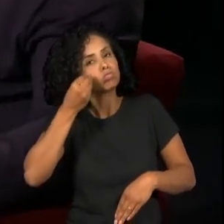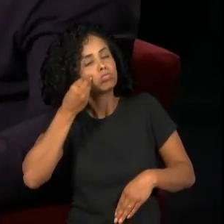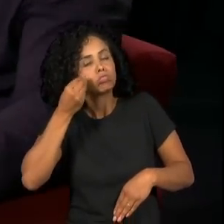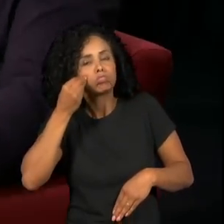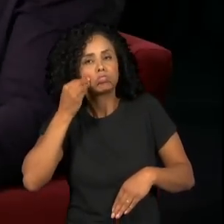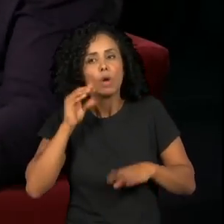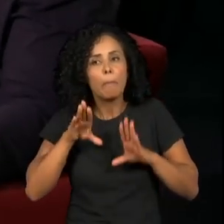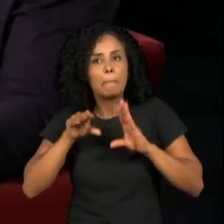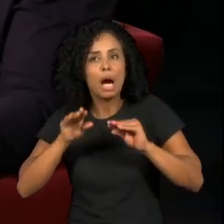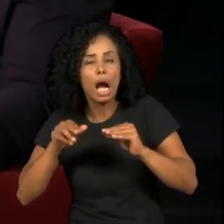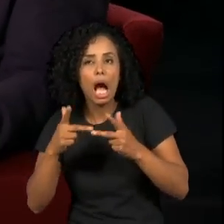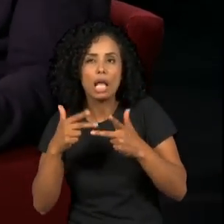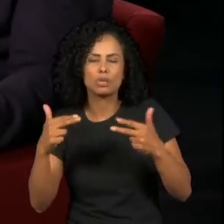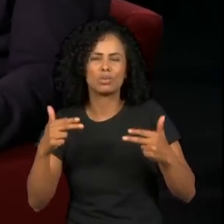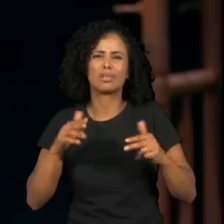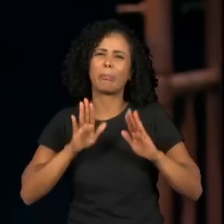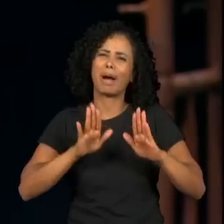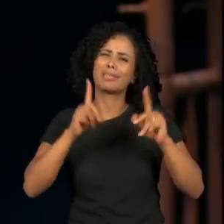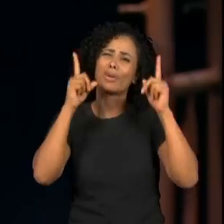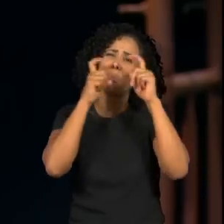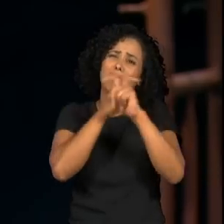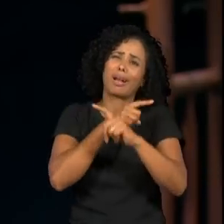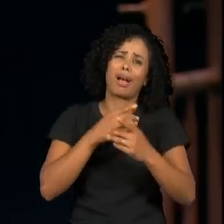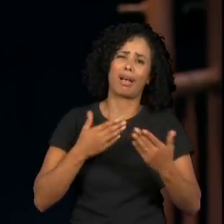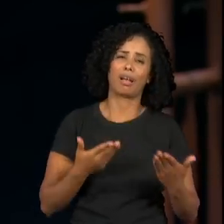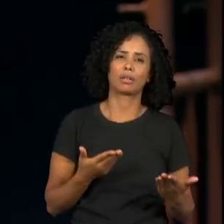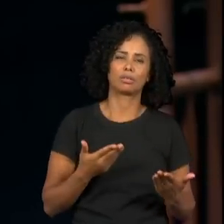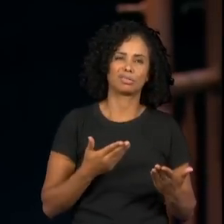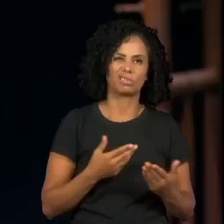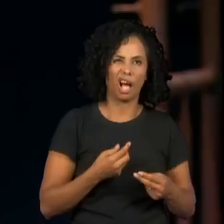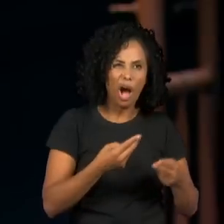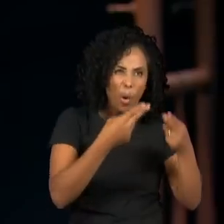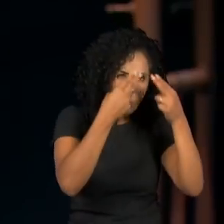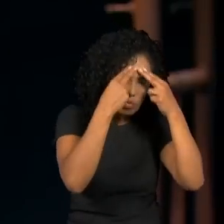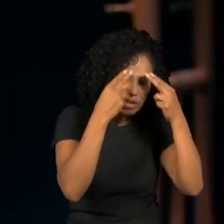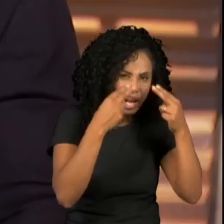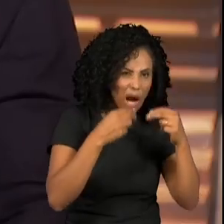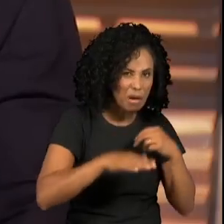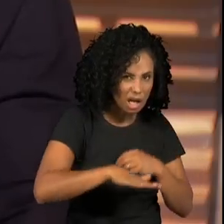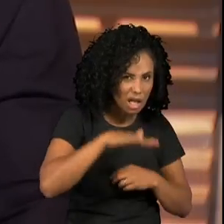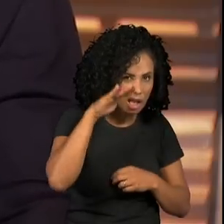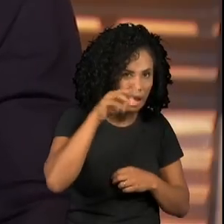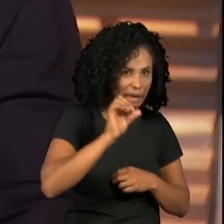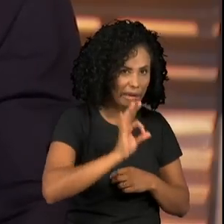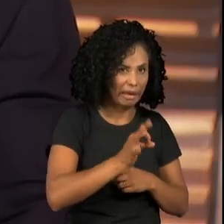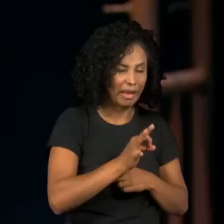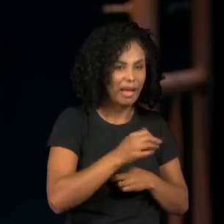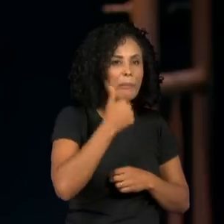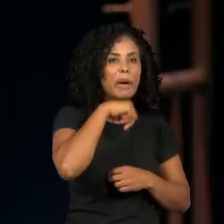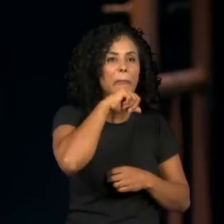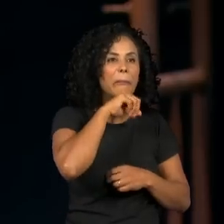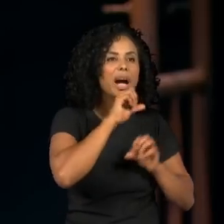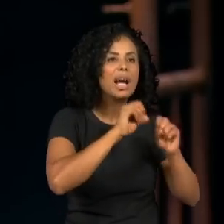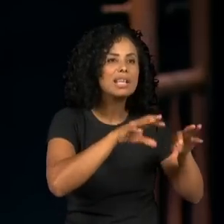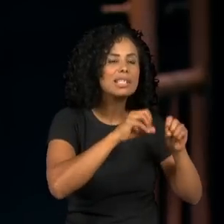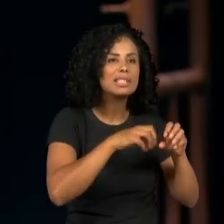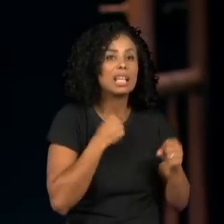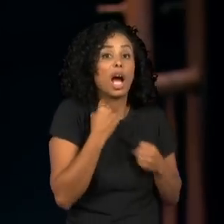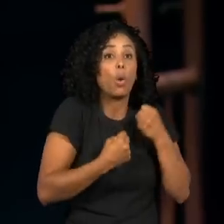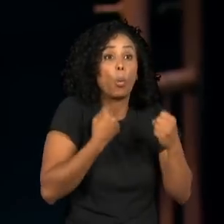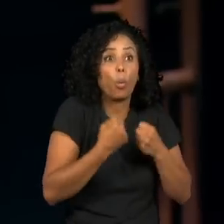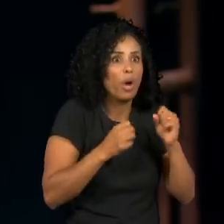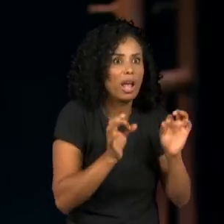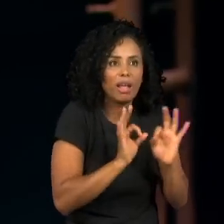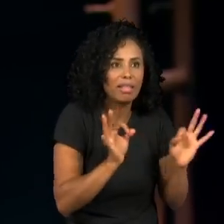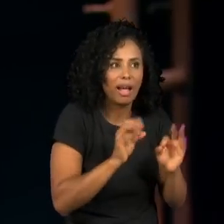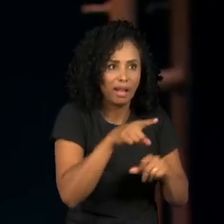tal. Isso causa trauma, né? E é um trauma que vem de criança, né? Que a mãe, inclusive, ensina não correr, né, por